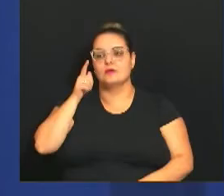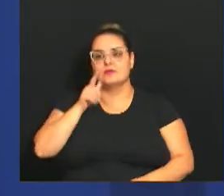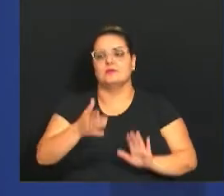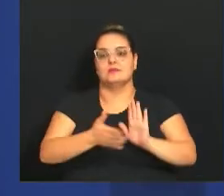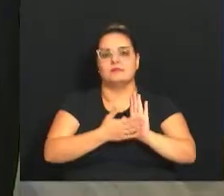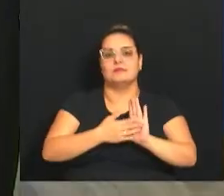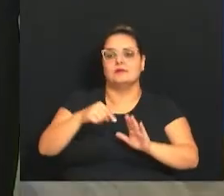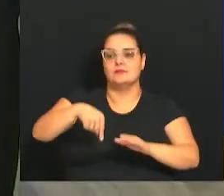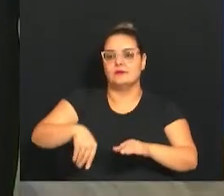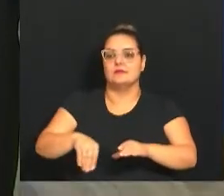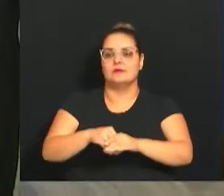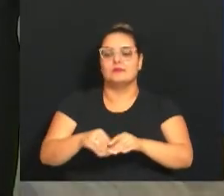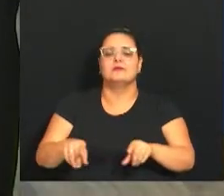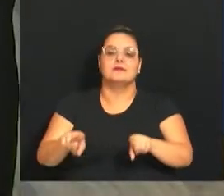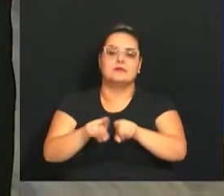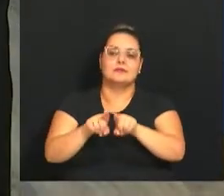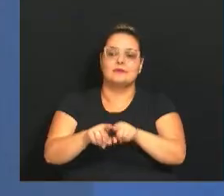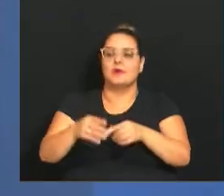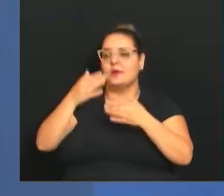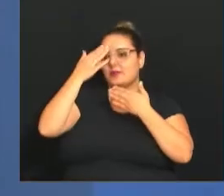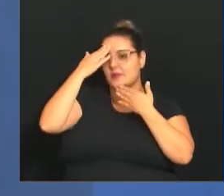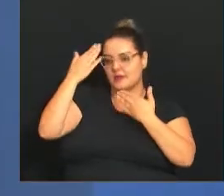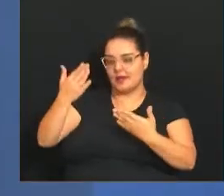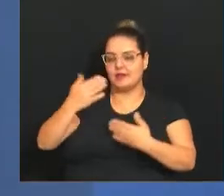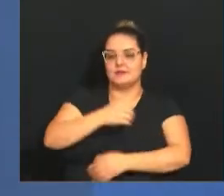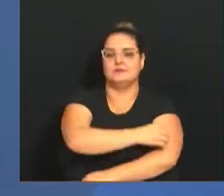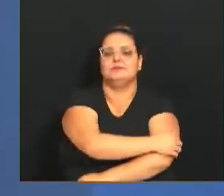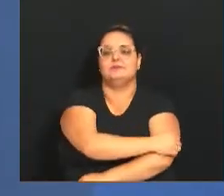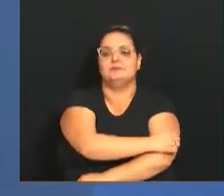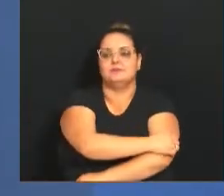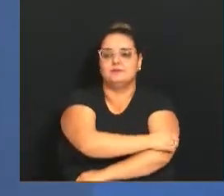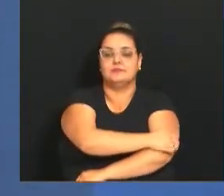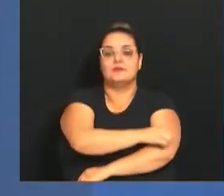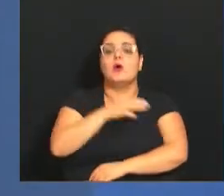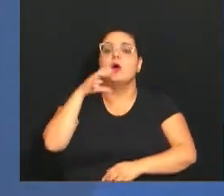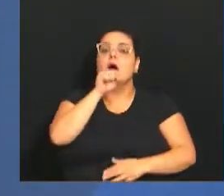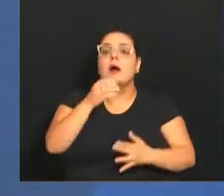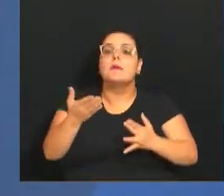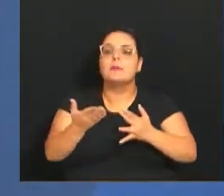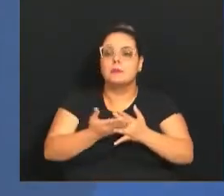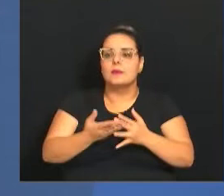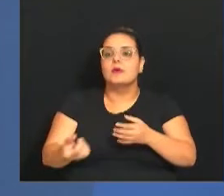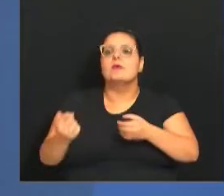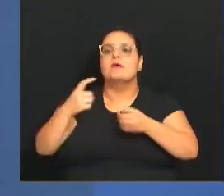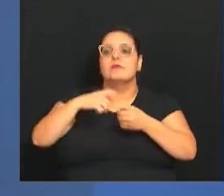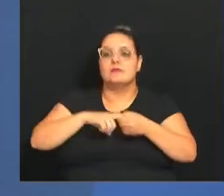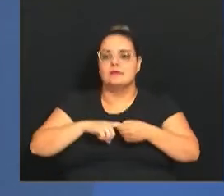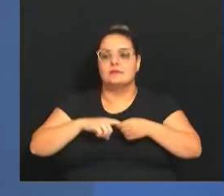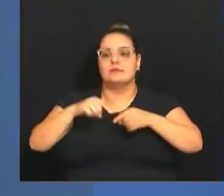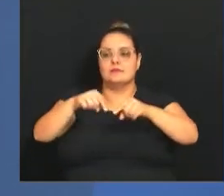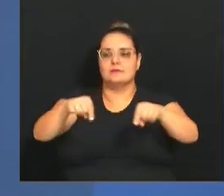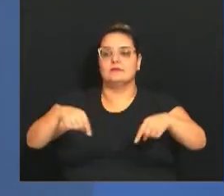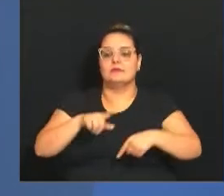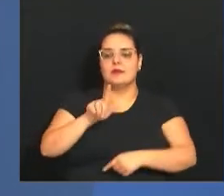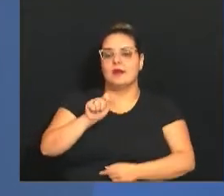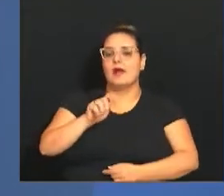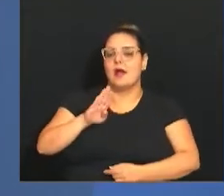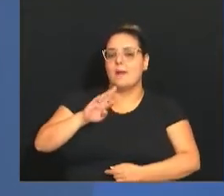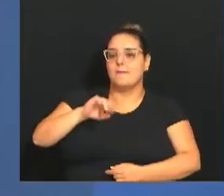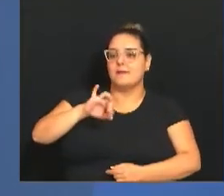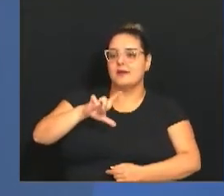também. Tá bem, obrigada. E olha, a gente vai para um breve intervalo e daqui a pouco o Gabriel Castro está aqui de